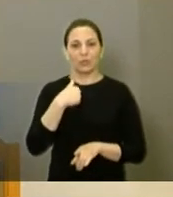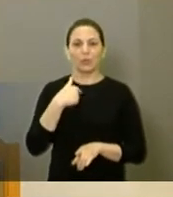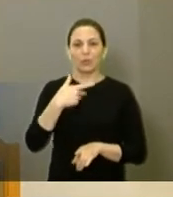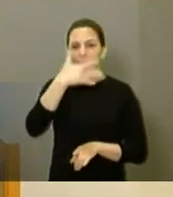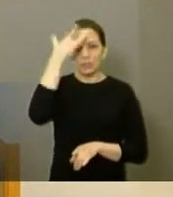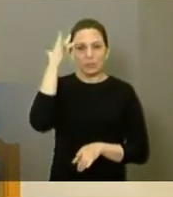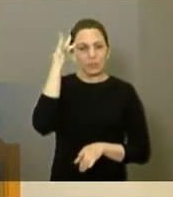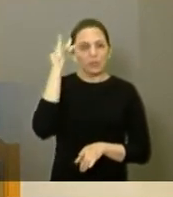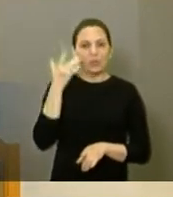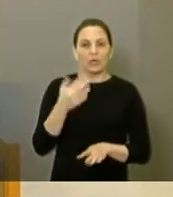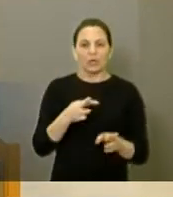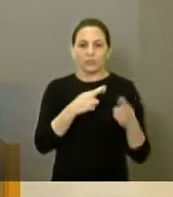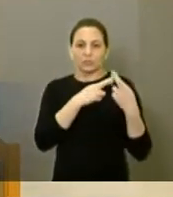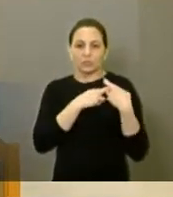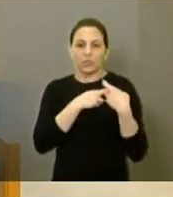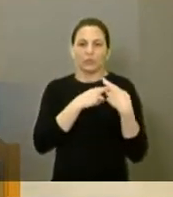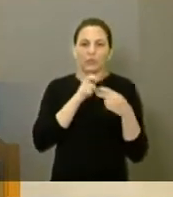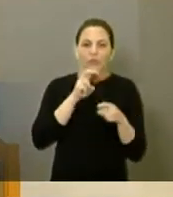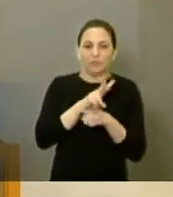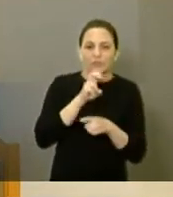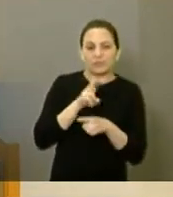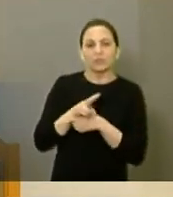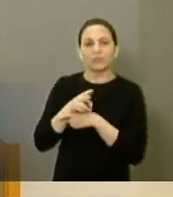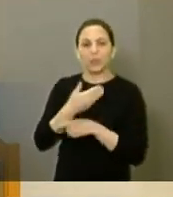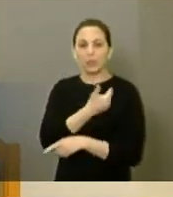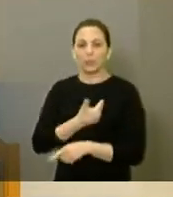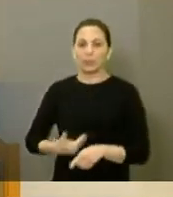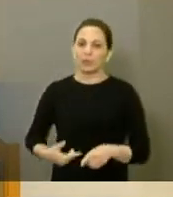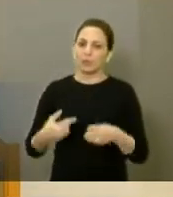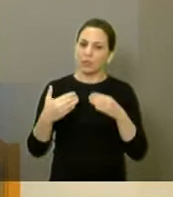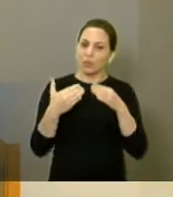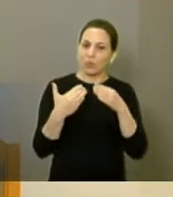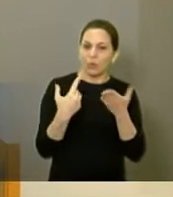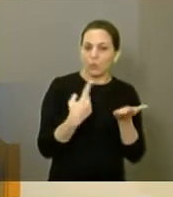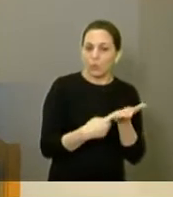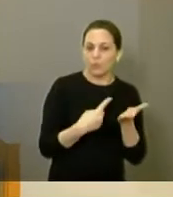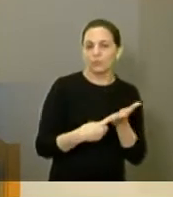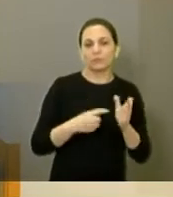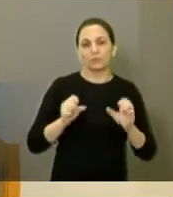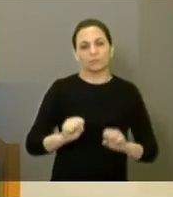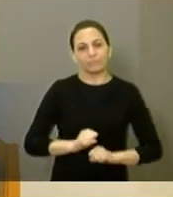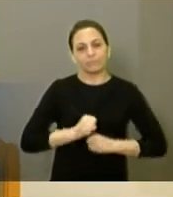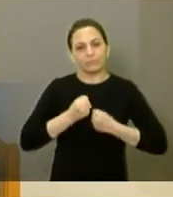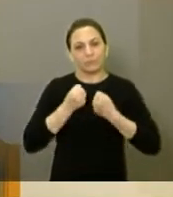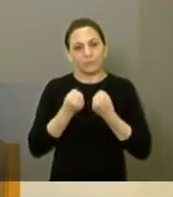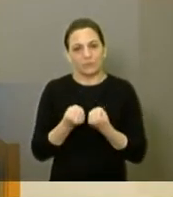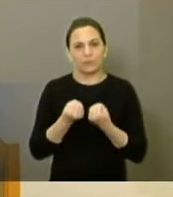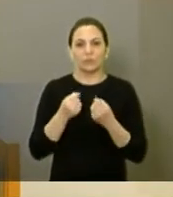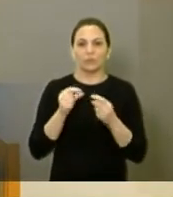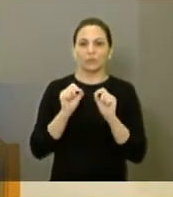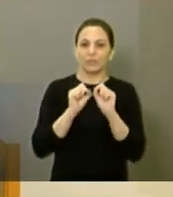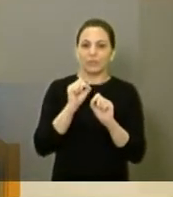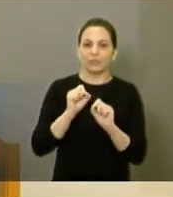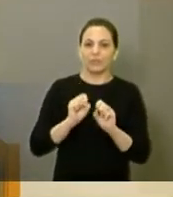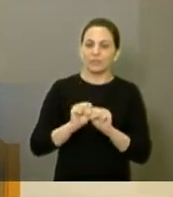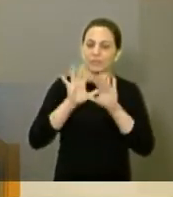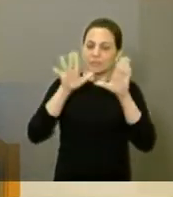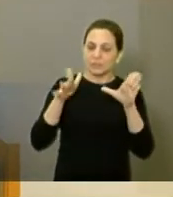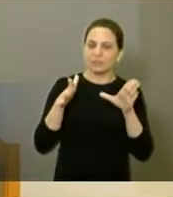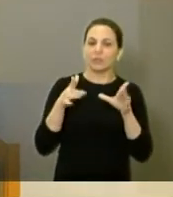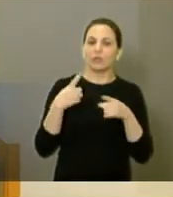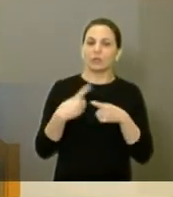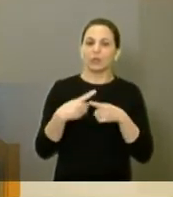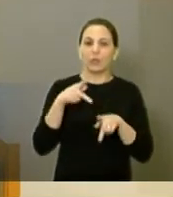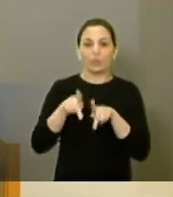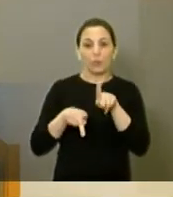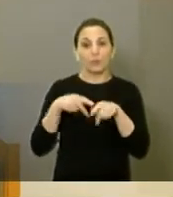tem um cargo público eu quero dizer do meu compromisso do meu empenho pra que tudo seja devidamente esclarecido porque eu acho que a